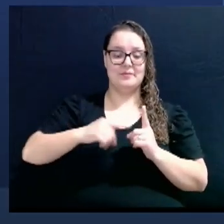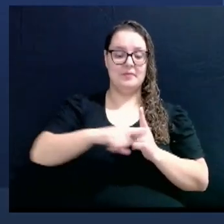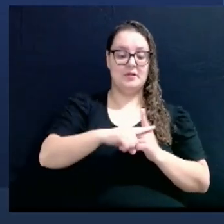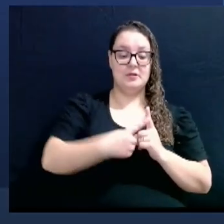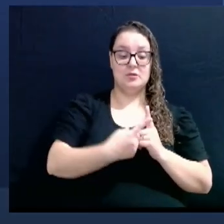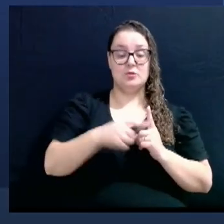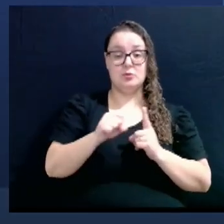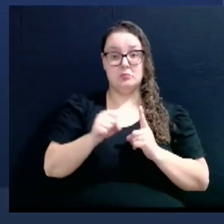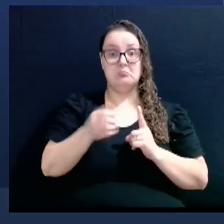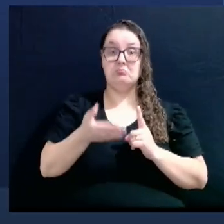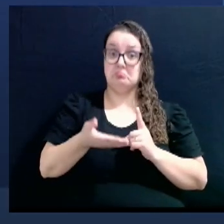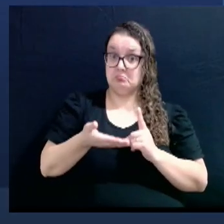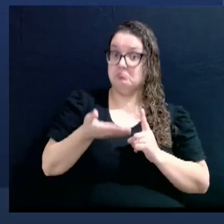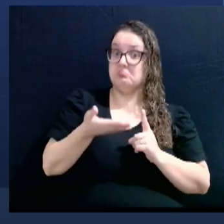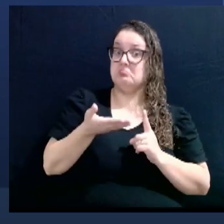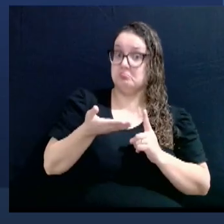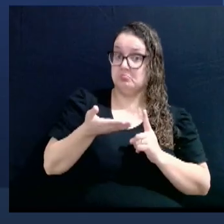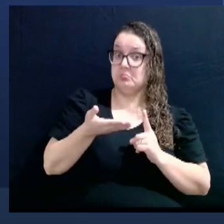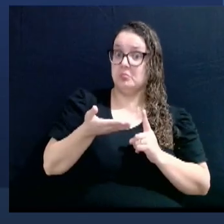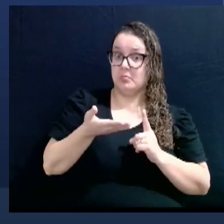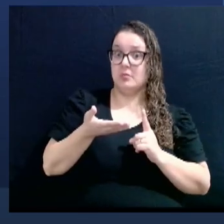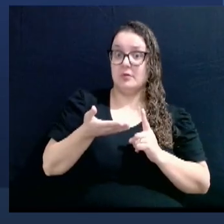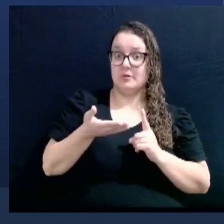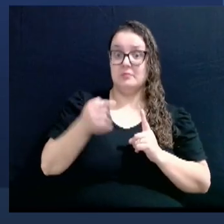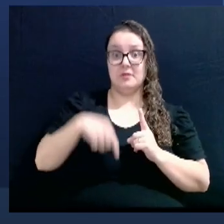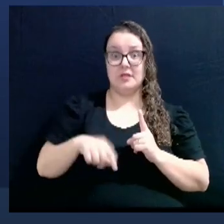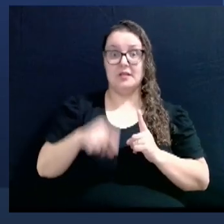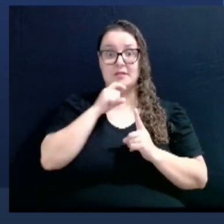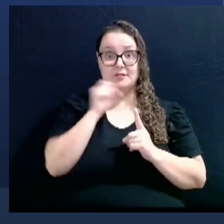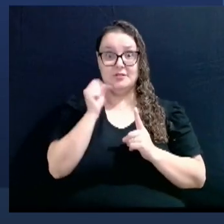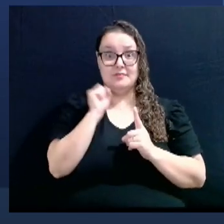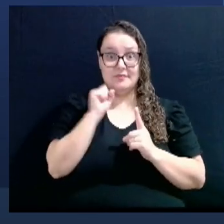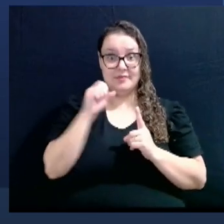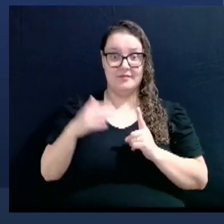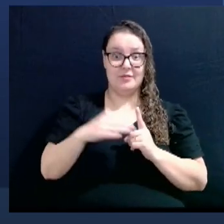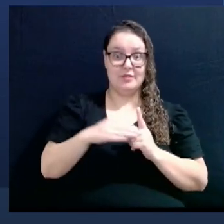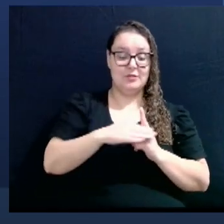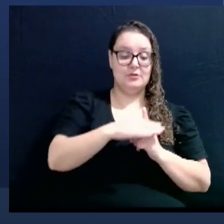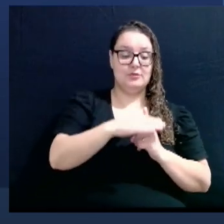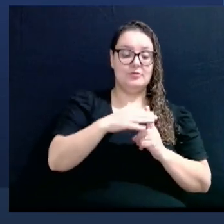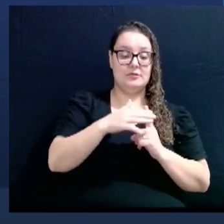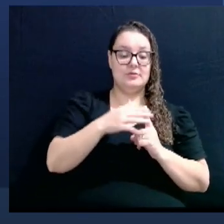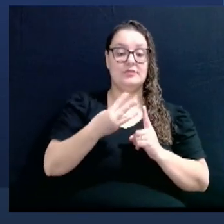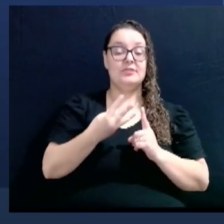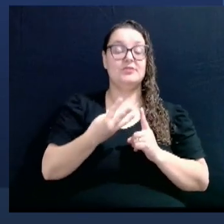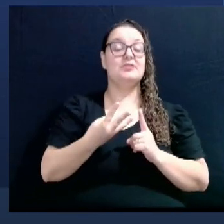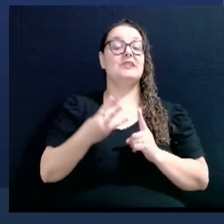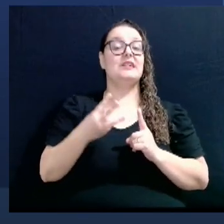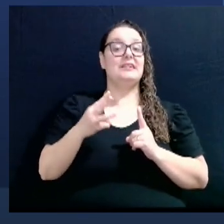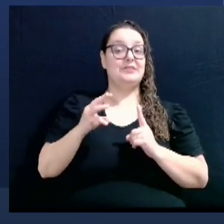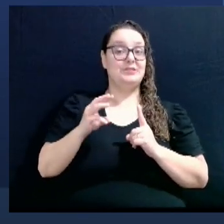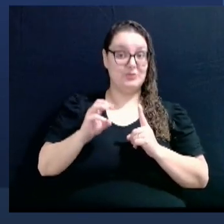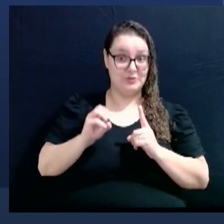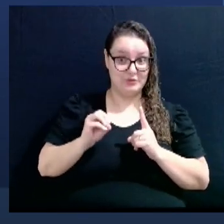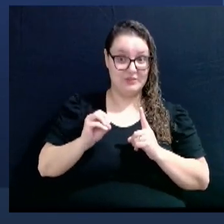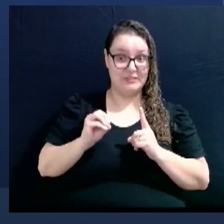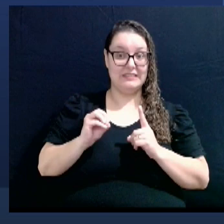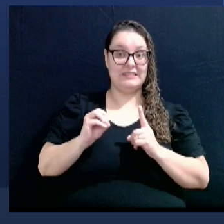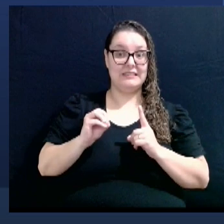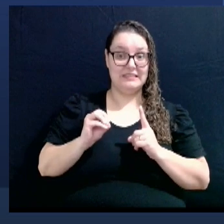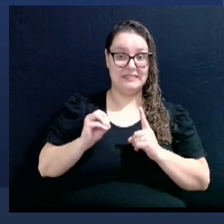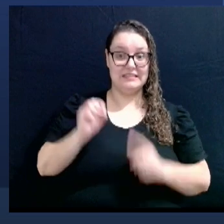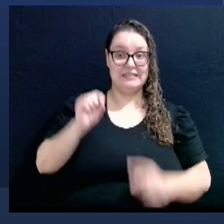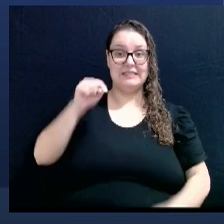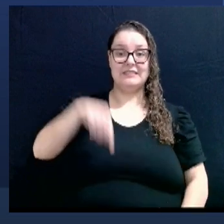já é uma mínima alta para este inverno. Ao longo do dia, essa temperatura sobe, podendo chegar aos 30